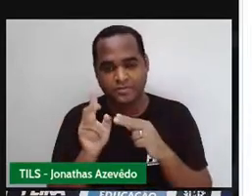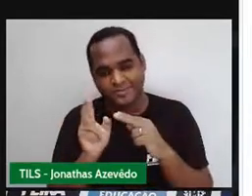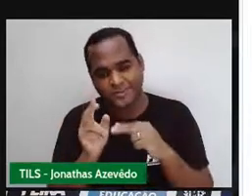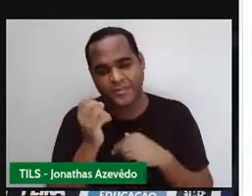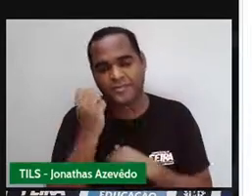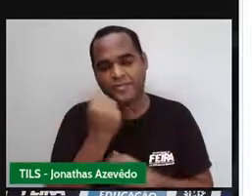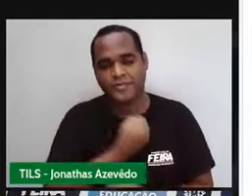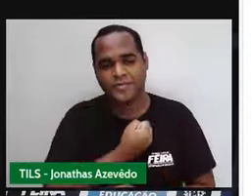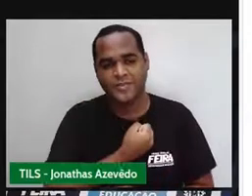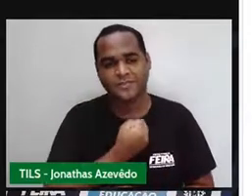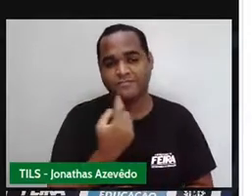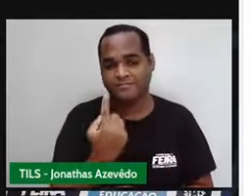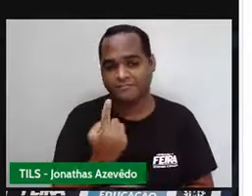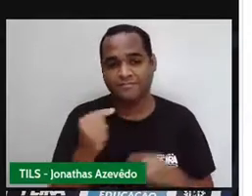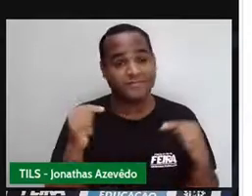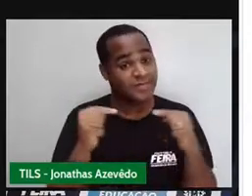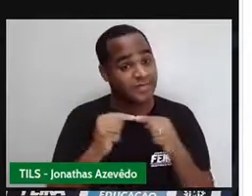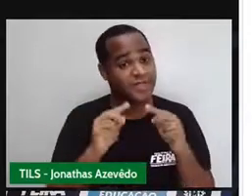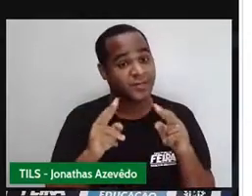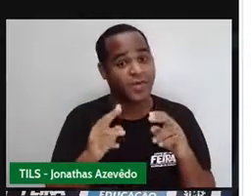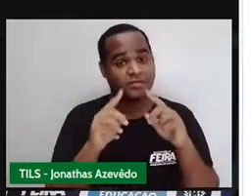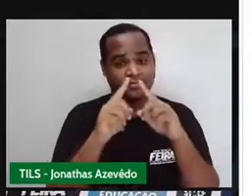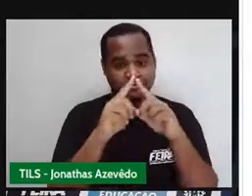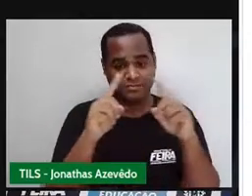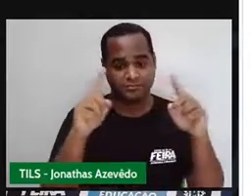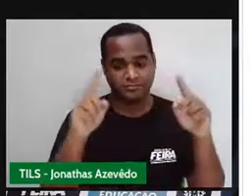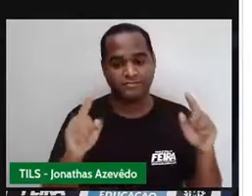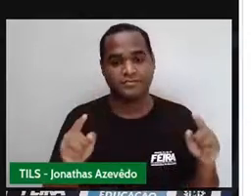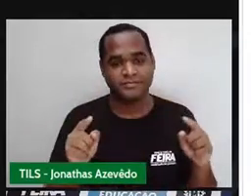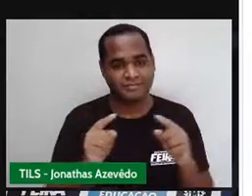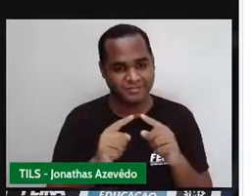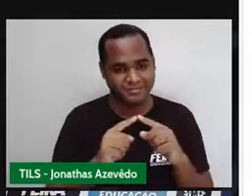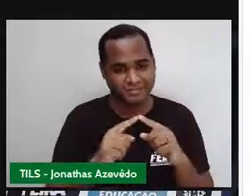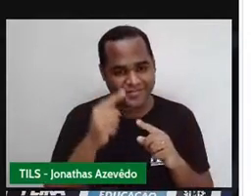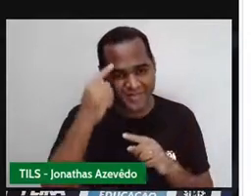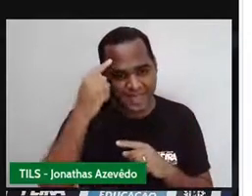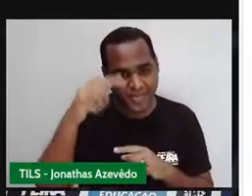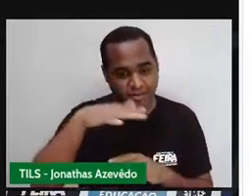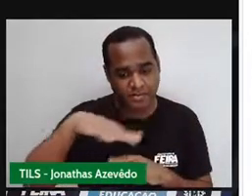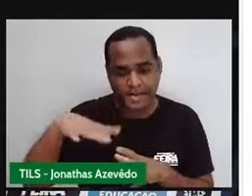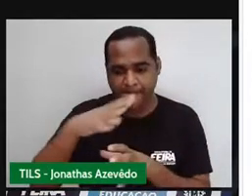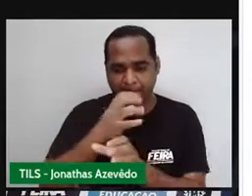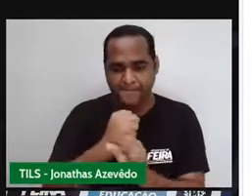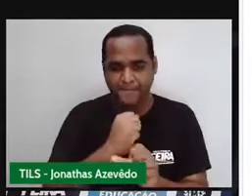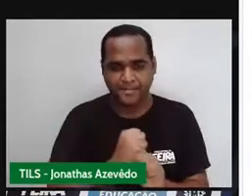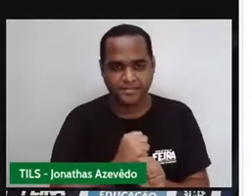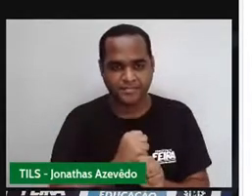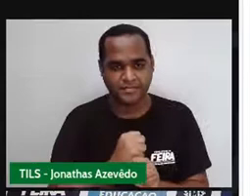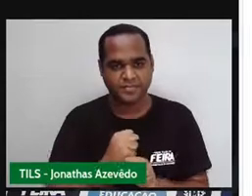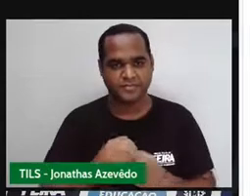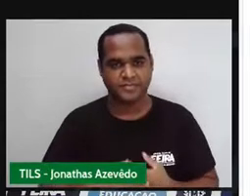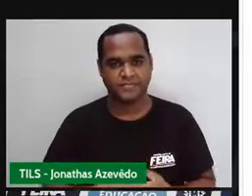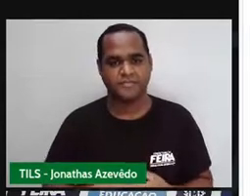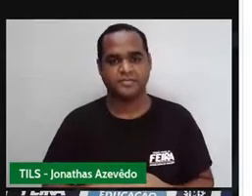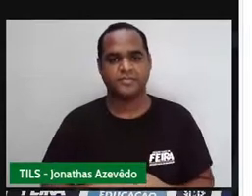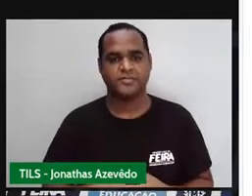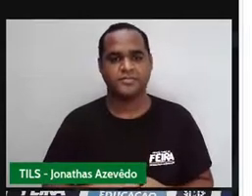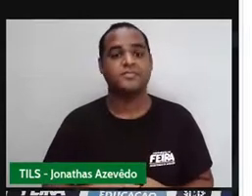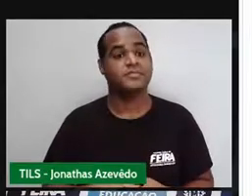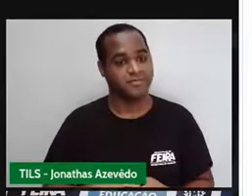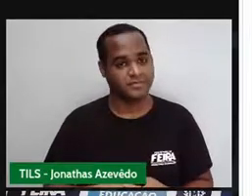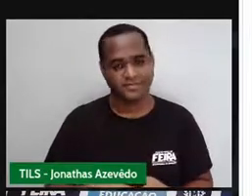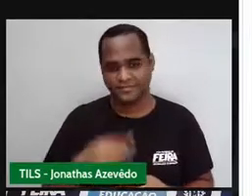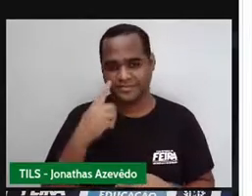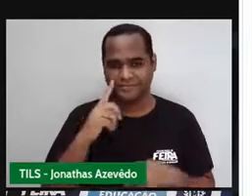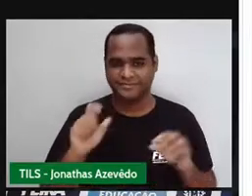retângulo a gente sabe Calcular área de retângulo e como é que a gente calcula a área de retângulo eu coloquei na tela aqui para você